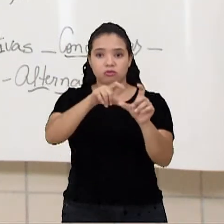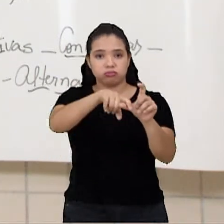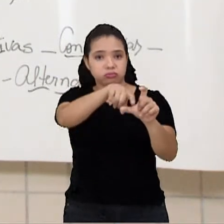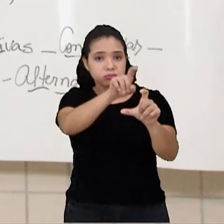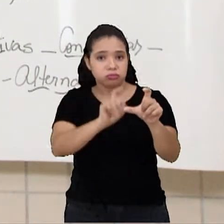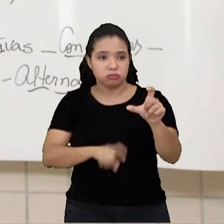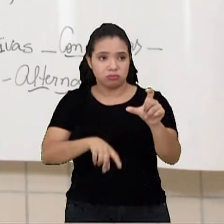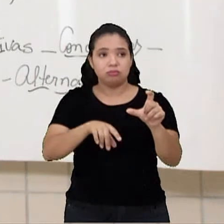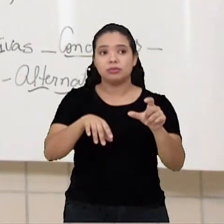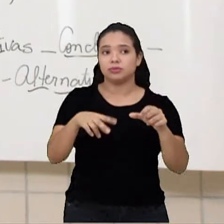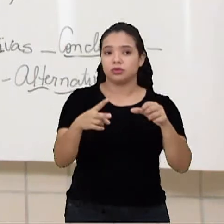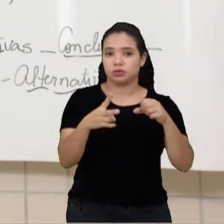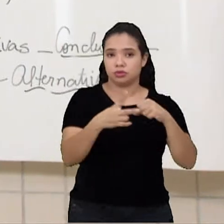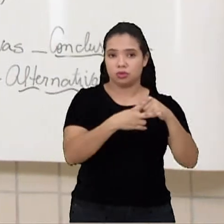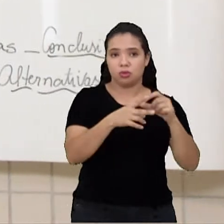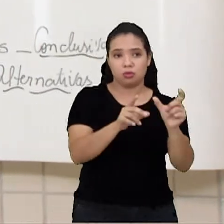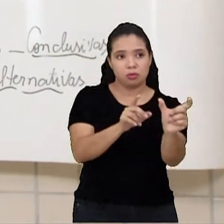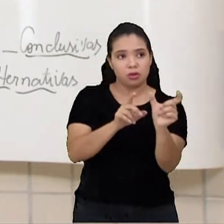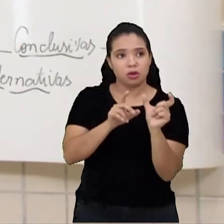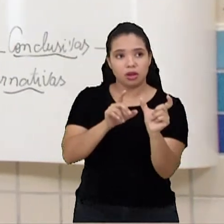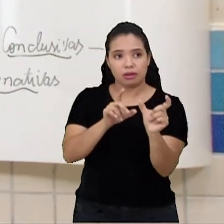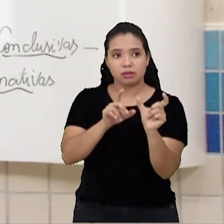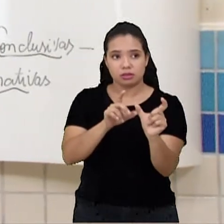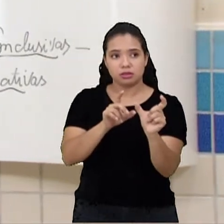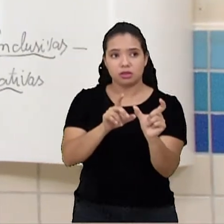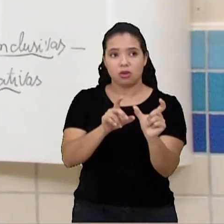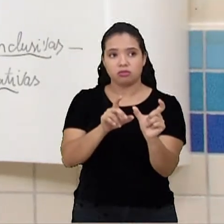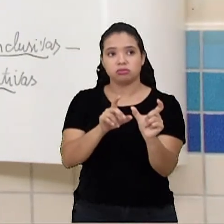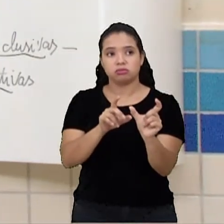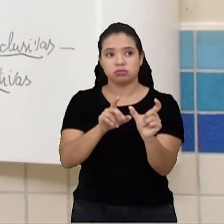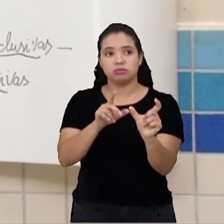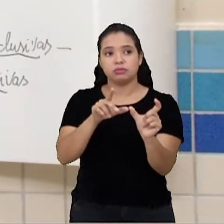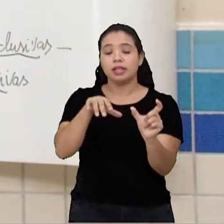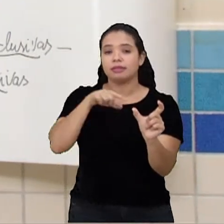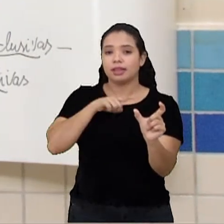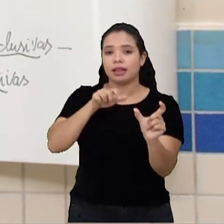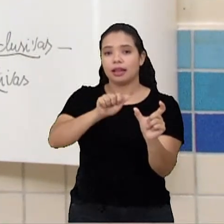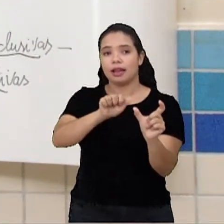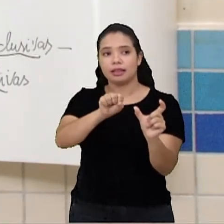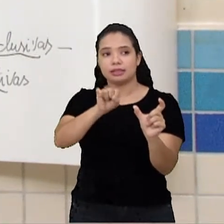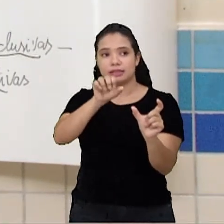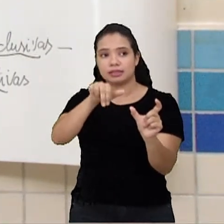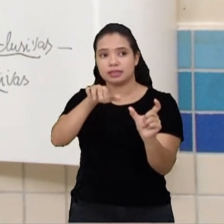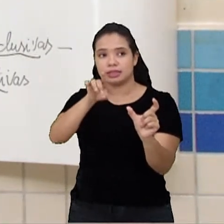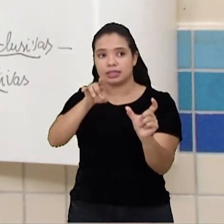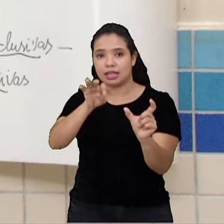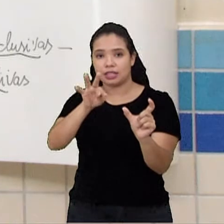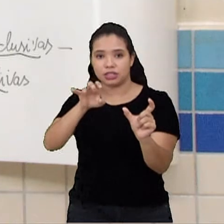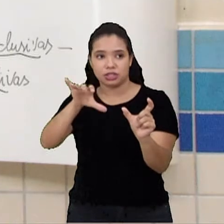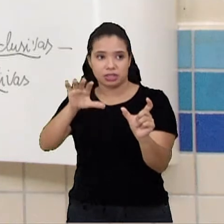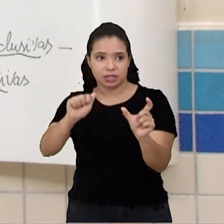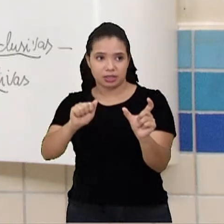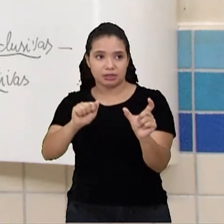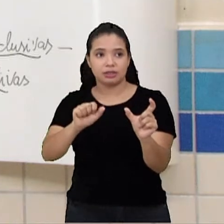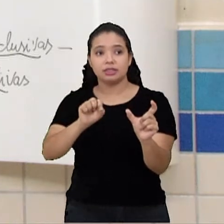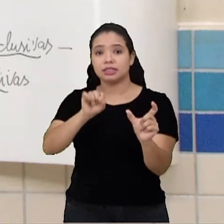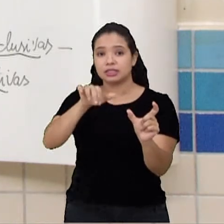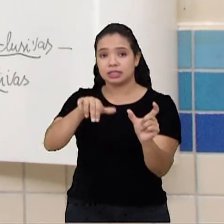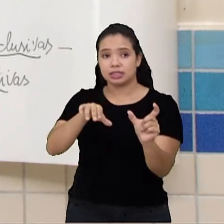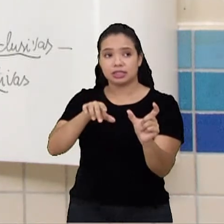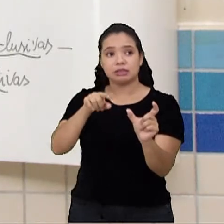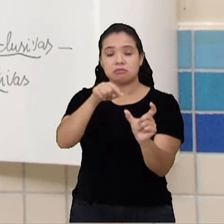Oração coordenada assindética. Então, dentro das coordenadas, eu tenho a assindética e a sindética. A assindética é quando